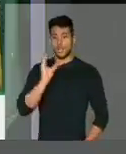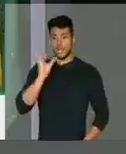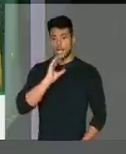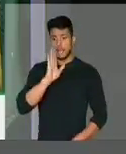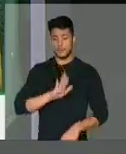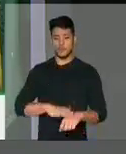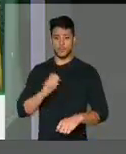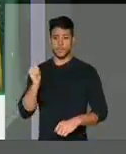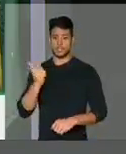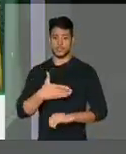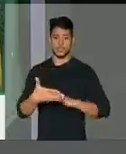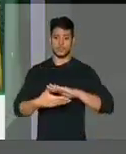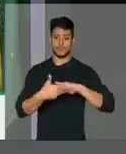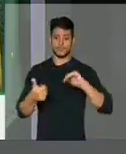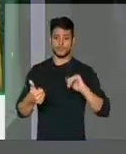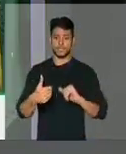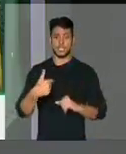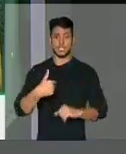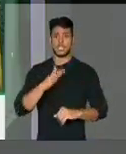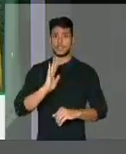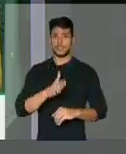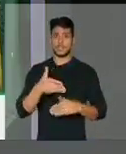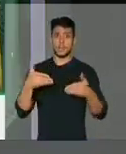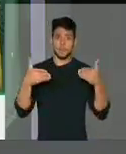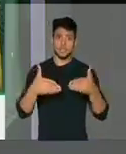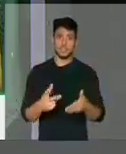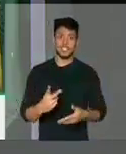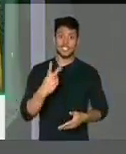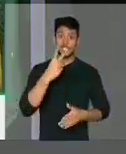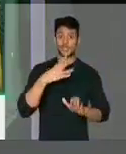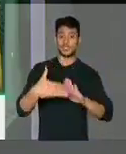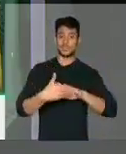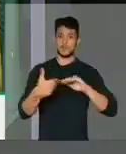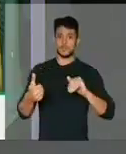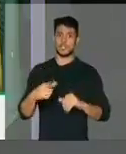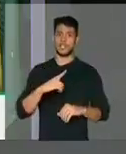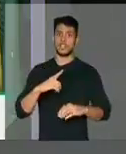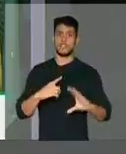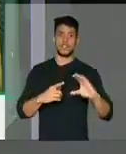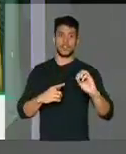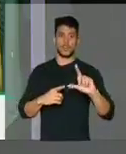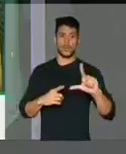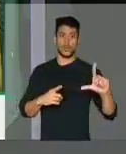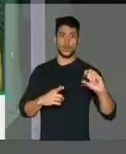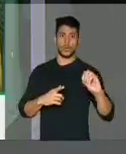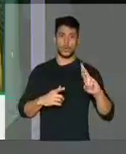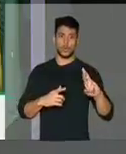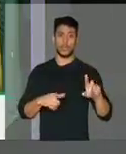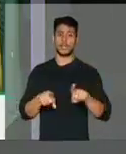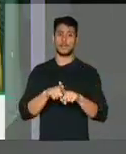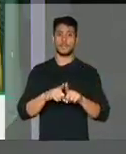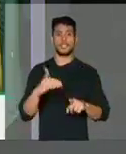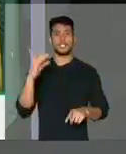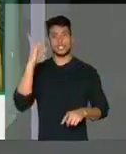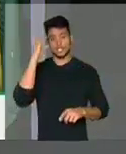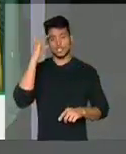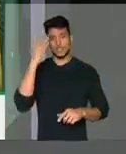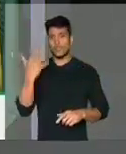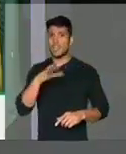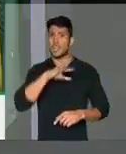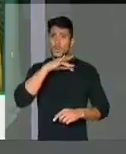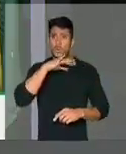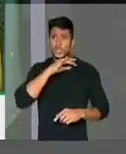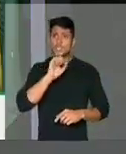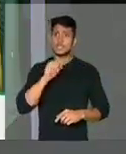que o processo de impeachment. Eu participei de 2 processos de impeachment, o do Collor de Mello e da Dilma Rousseff. É